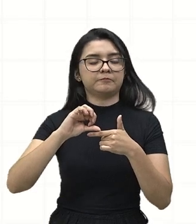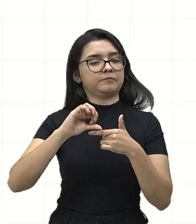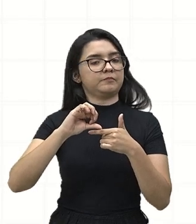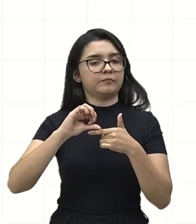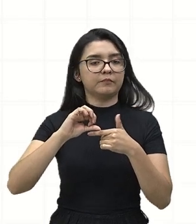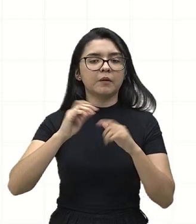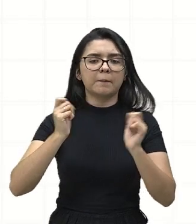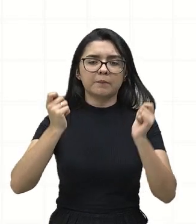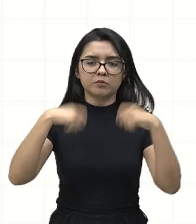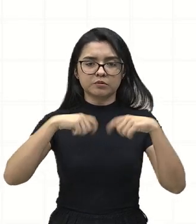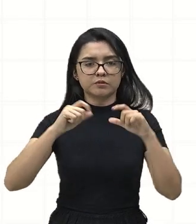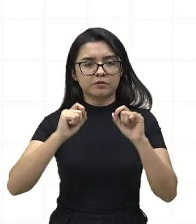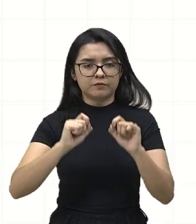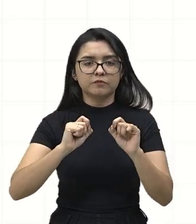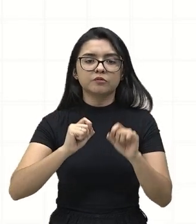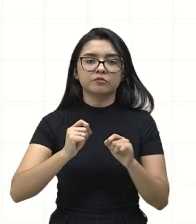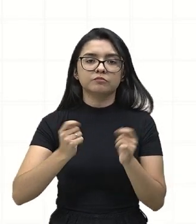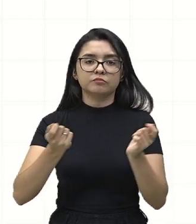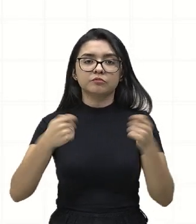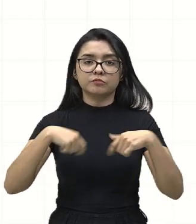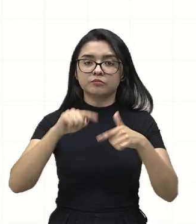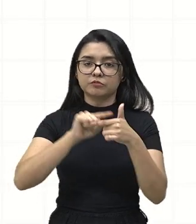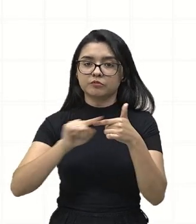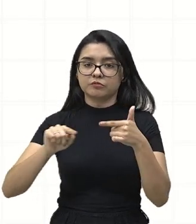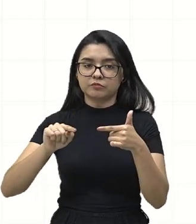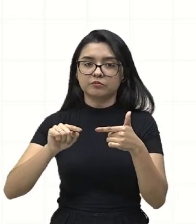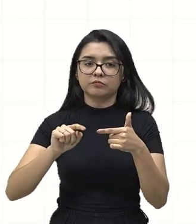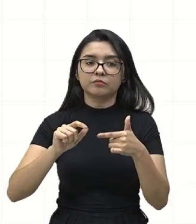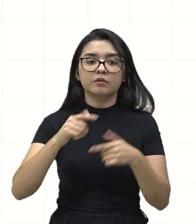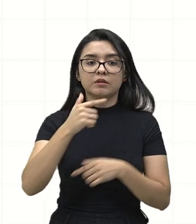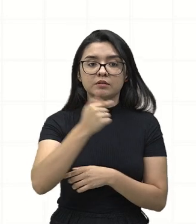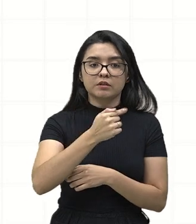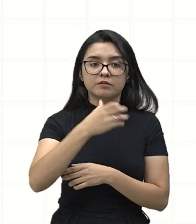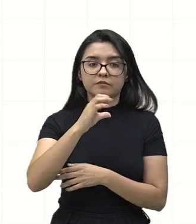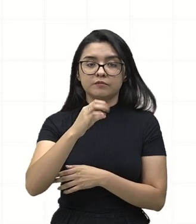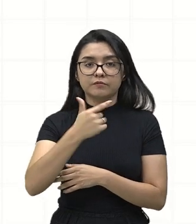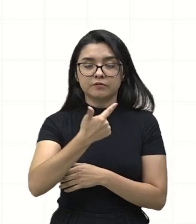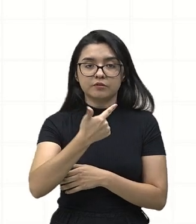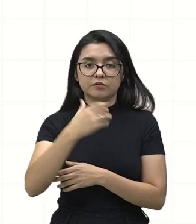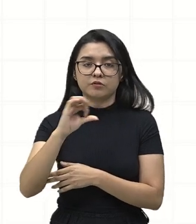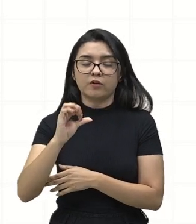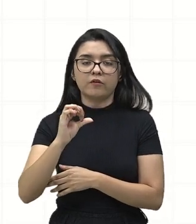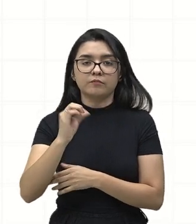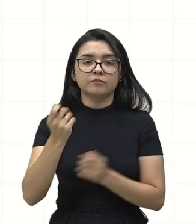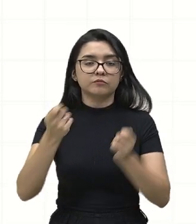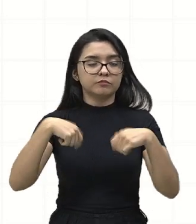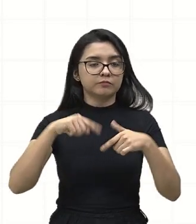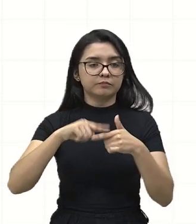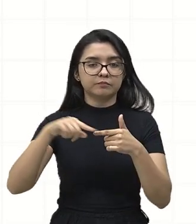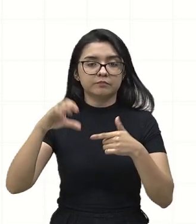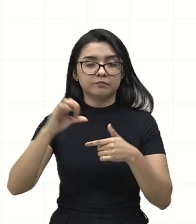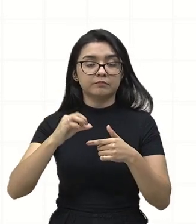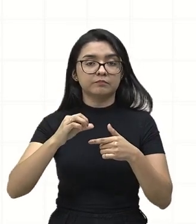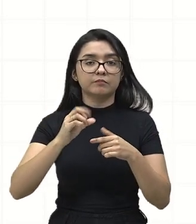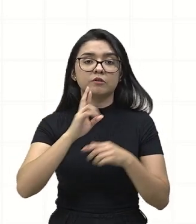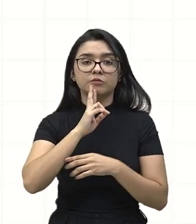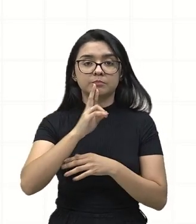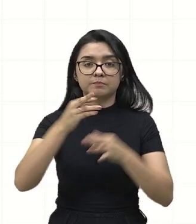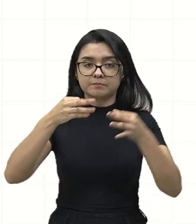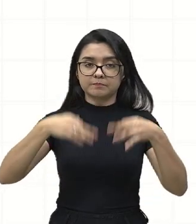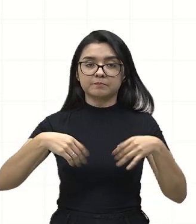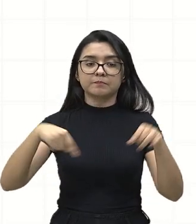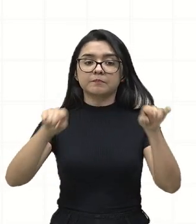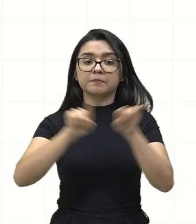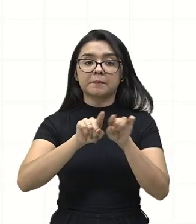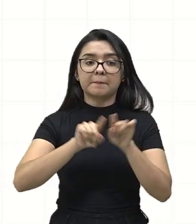dividir normalmente 729 por 9, que vai dar uma divisão exata. Agora temos no